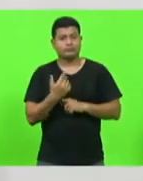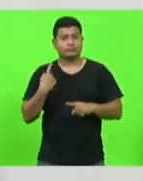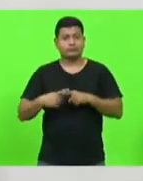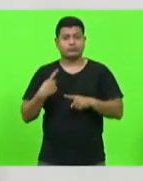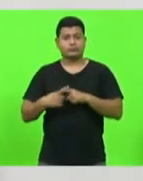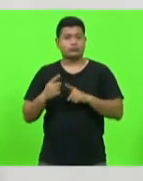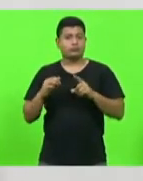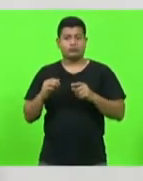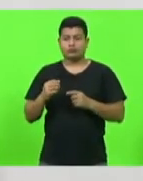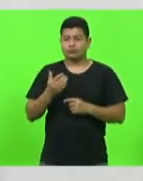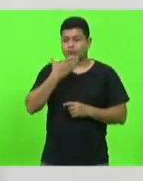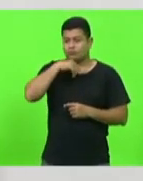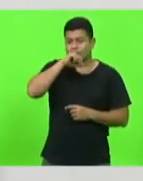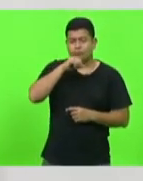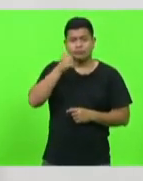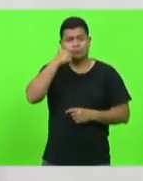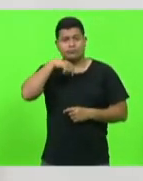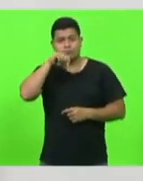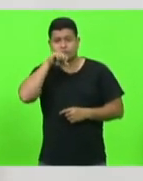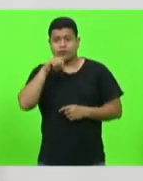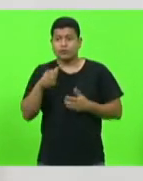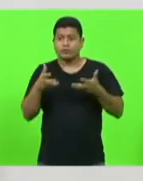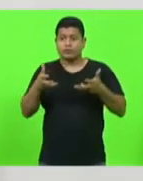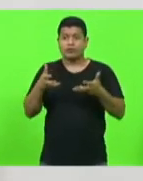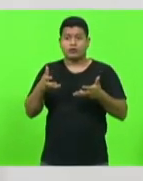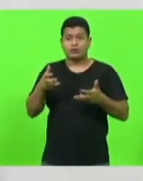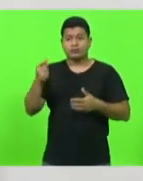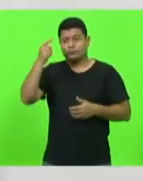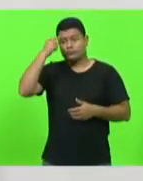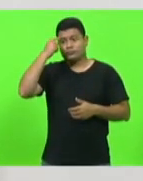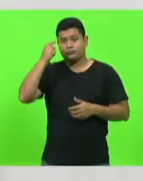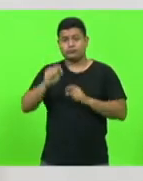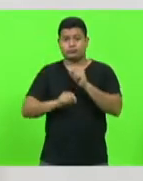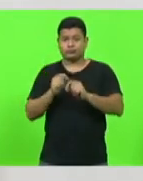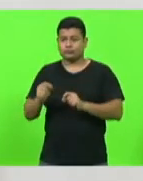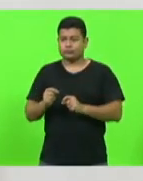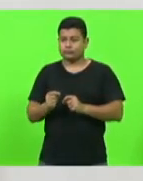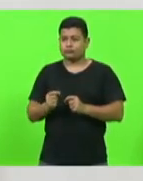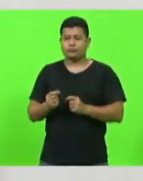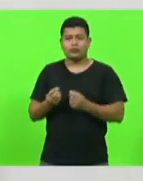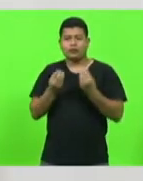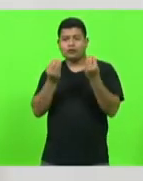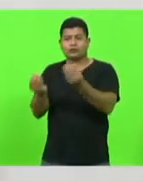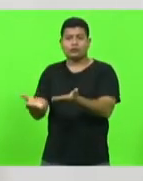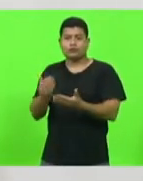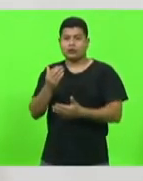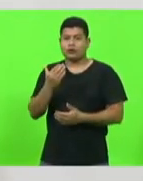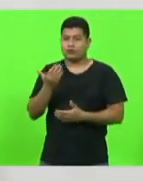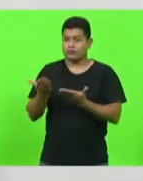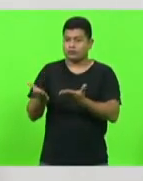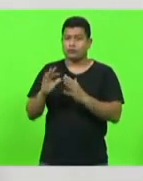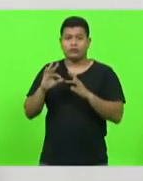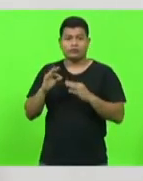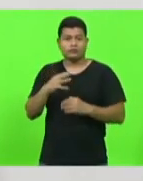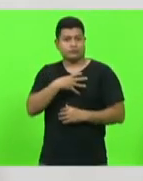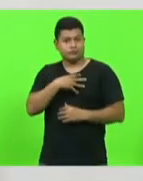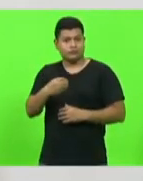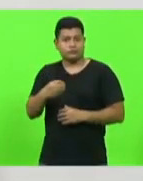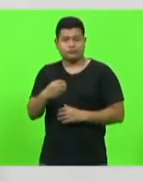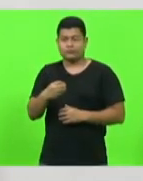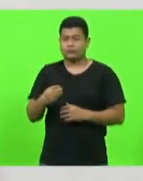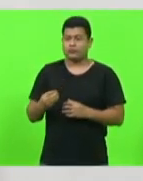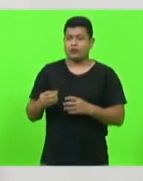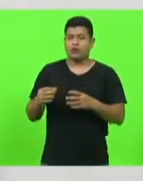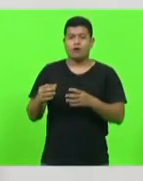de família quer em sua mesa, ao alimentar seus filhos e filhas, o alimento que